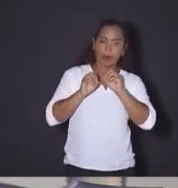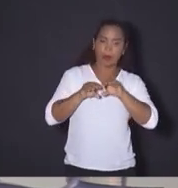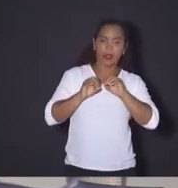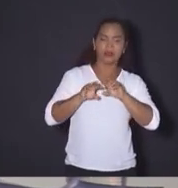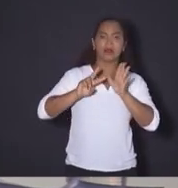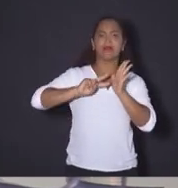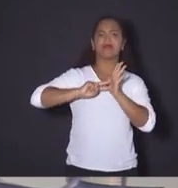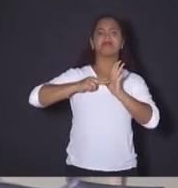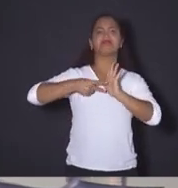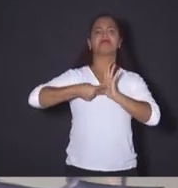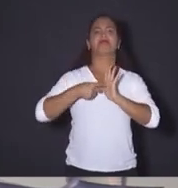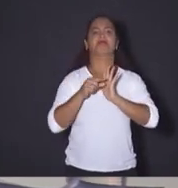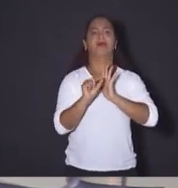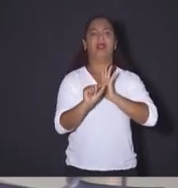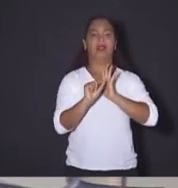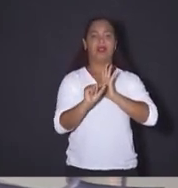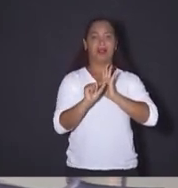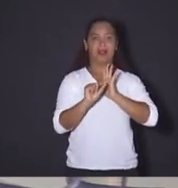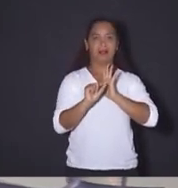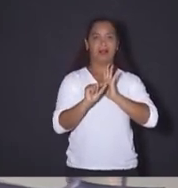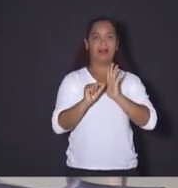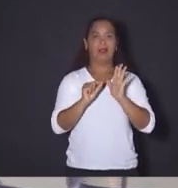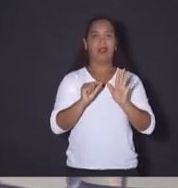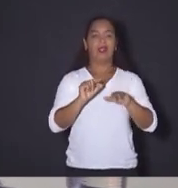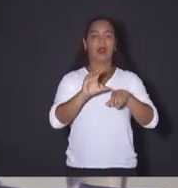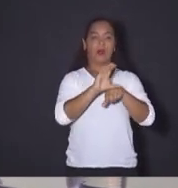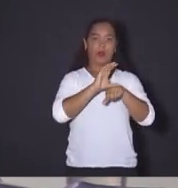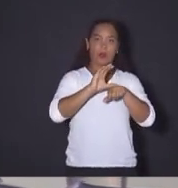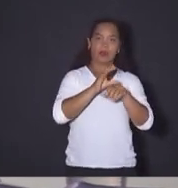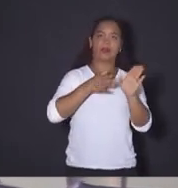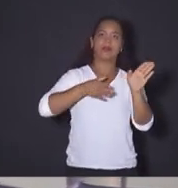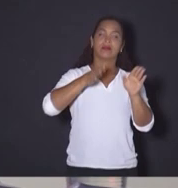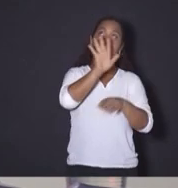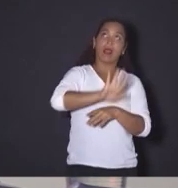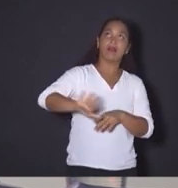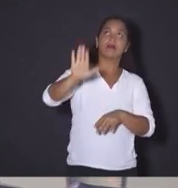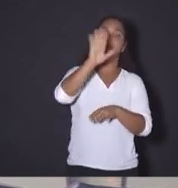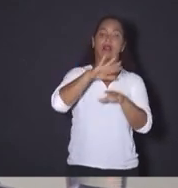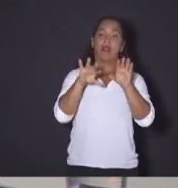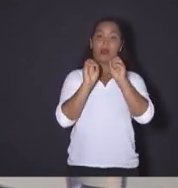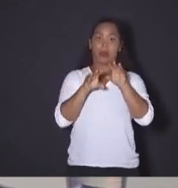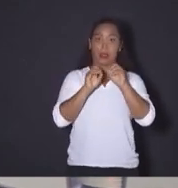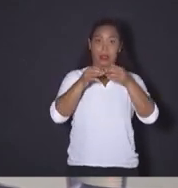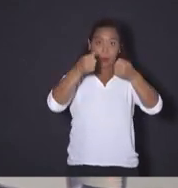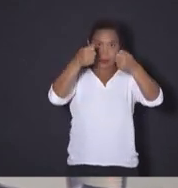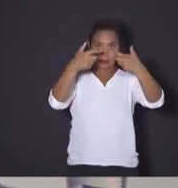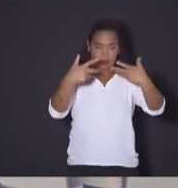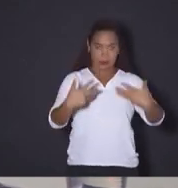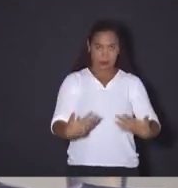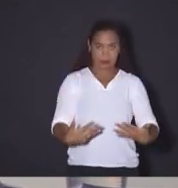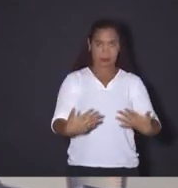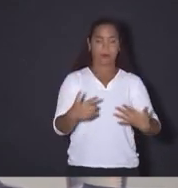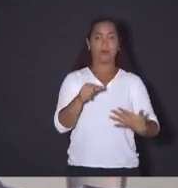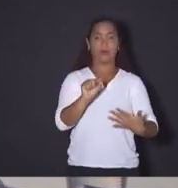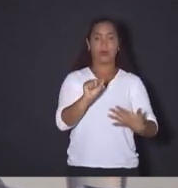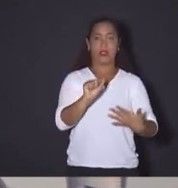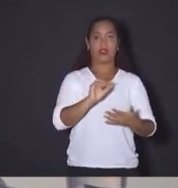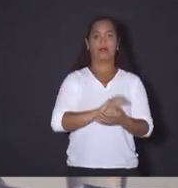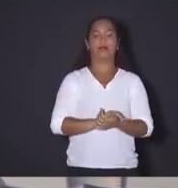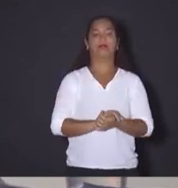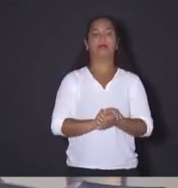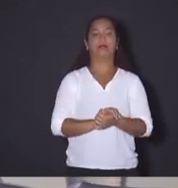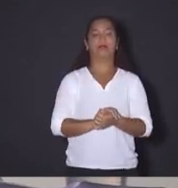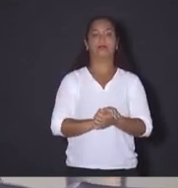a resolução 2 de 2015 do conselho nacional de educação traz uma definição que eu acho que ajuda o nosso debate é o que diz a